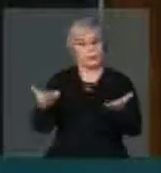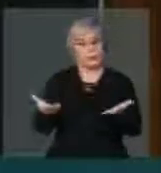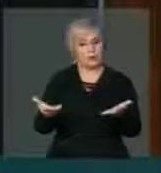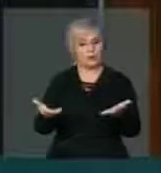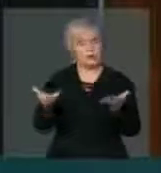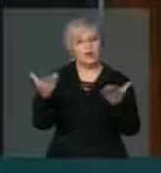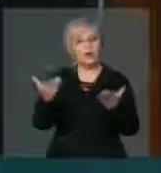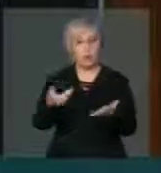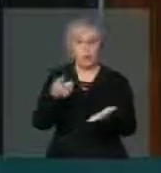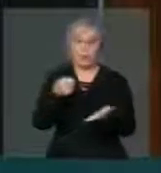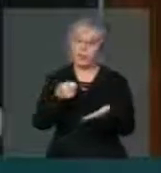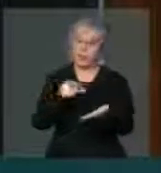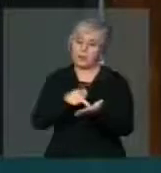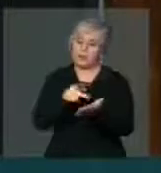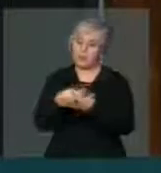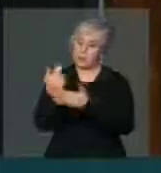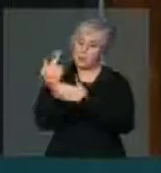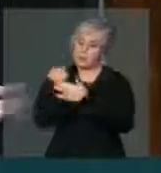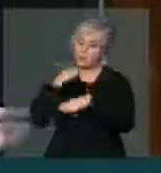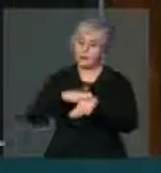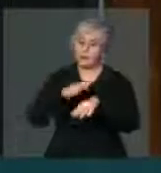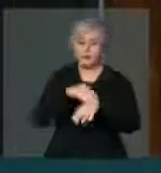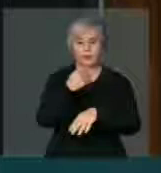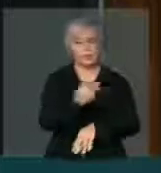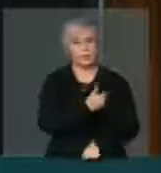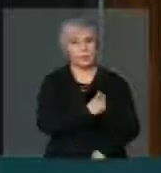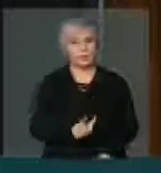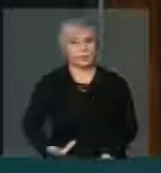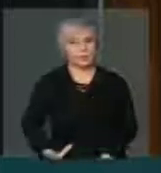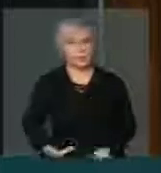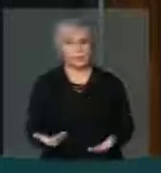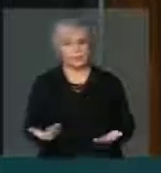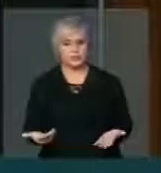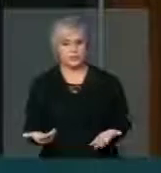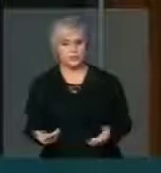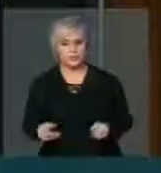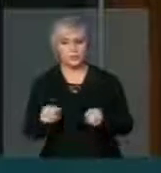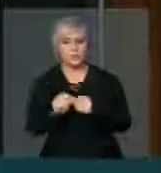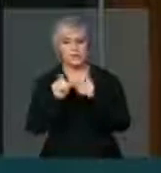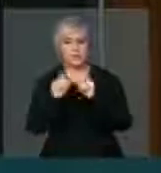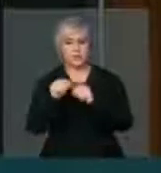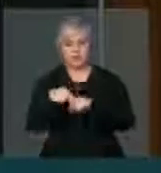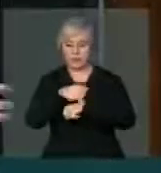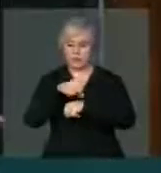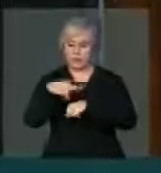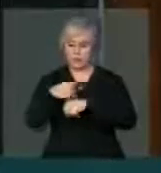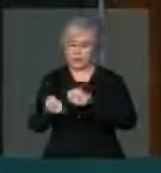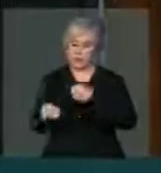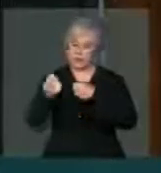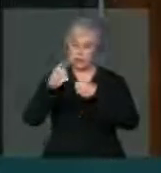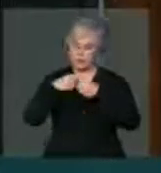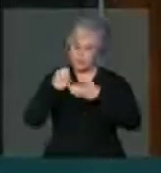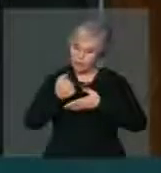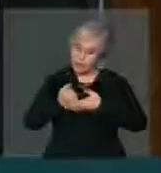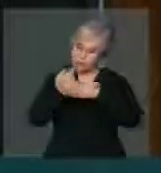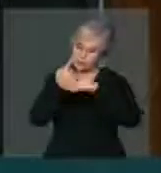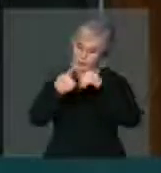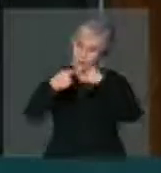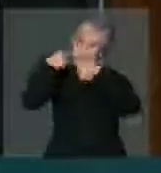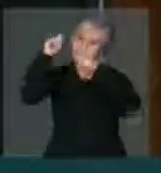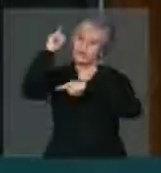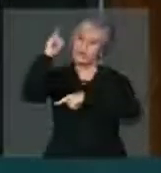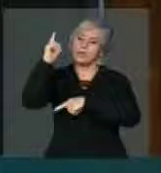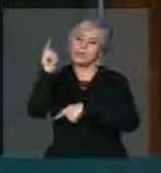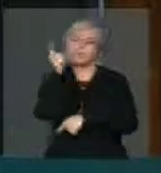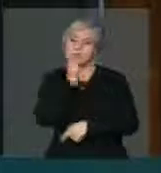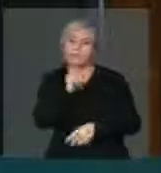sua obrigação funcional, exatamente a de fazer com que o país retome um processo de crescimento, a fazer com